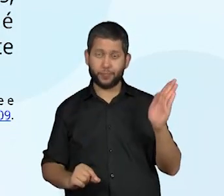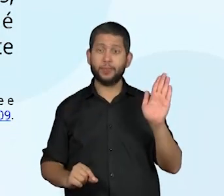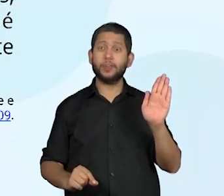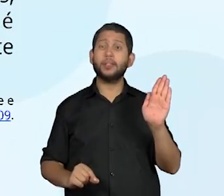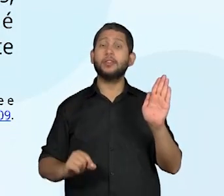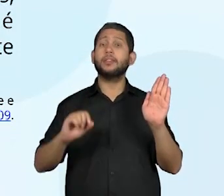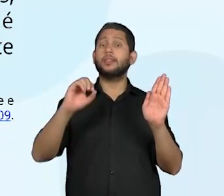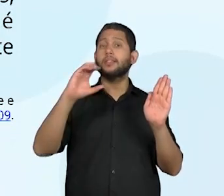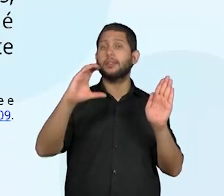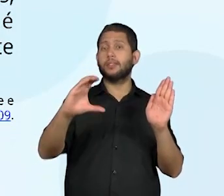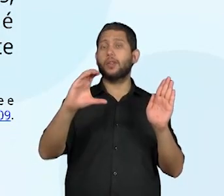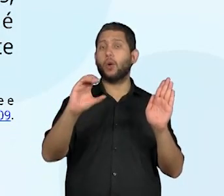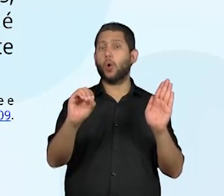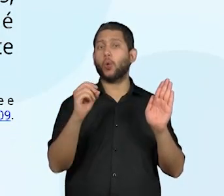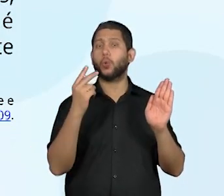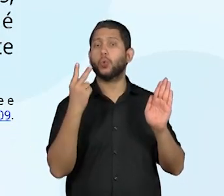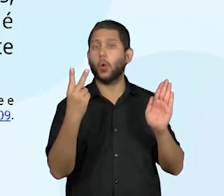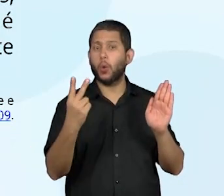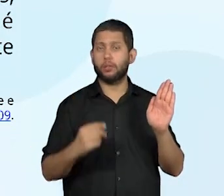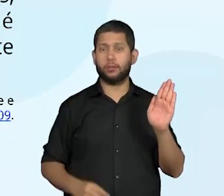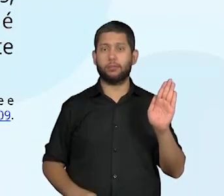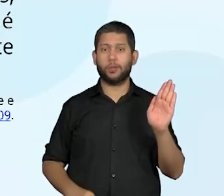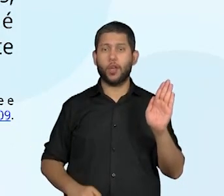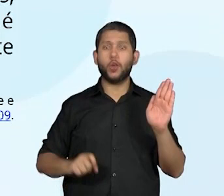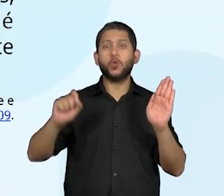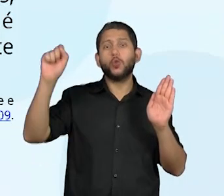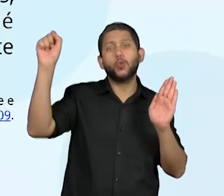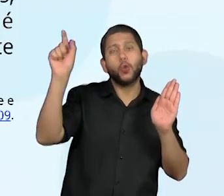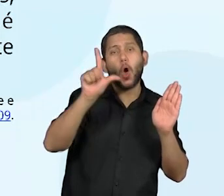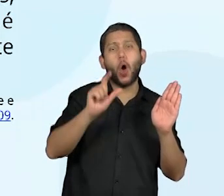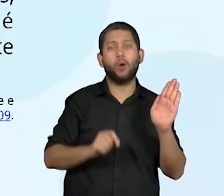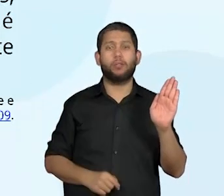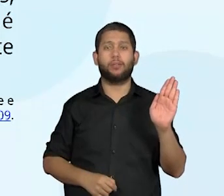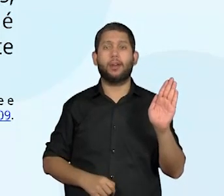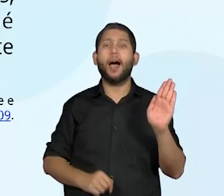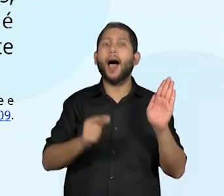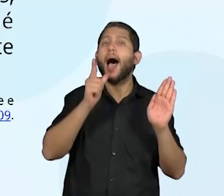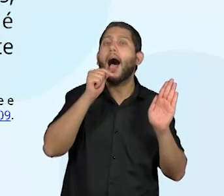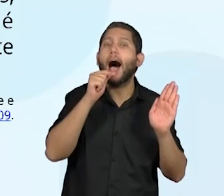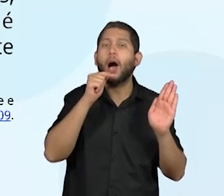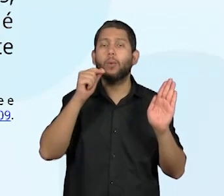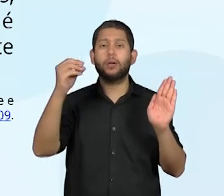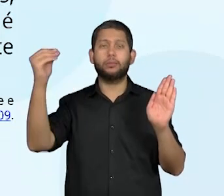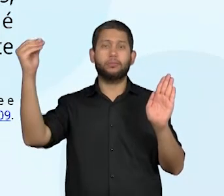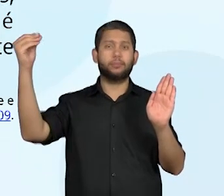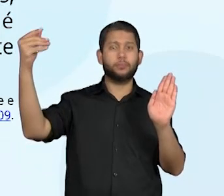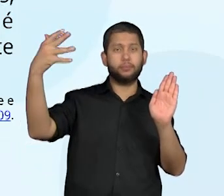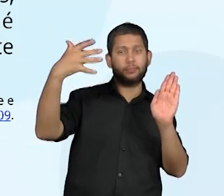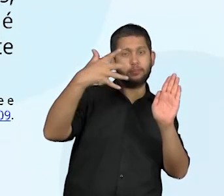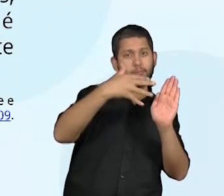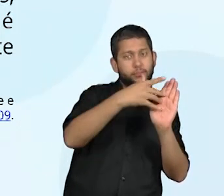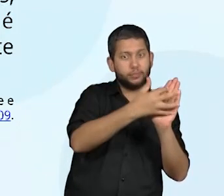luz solar e água para produzir açúcares, os quais